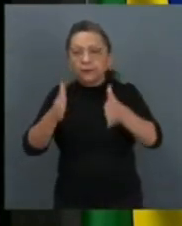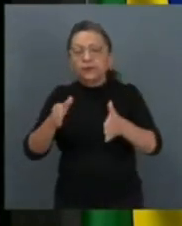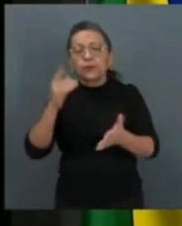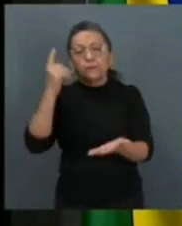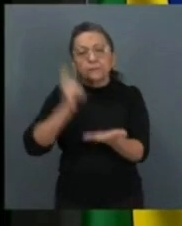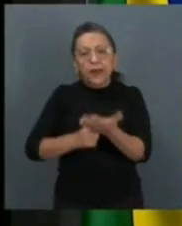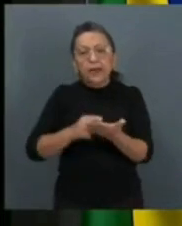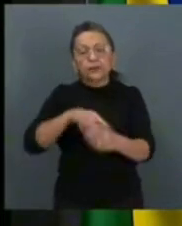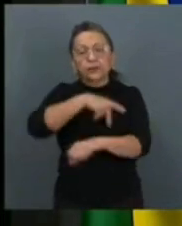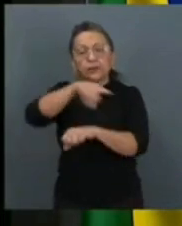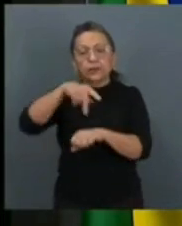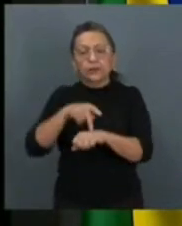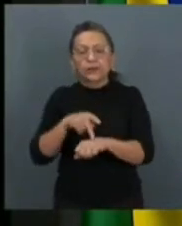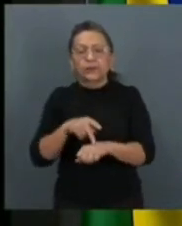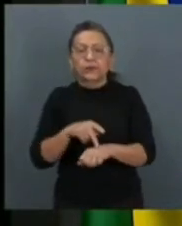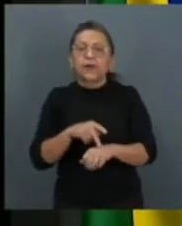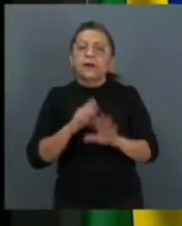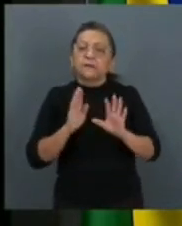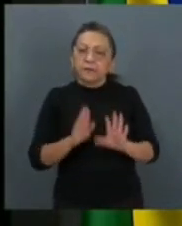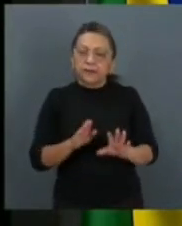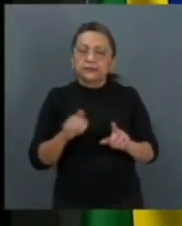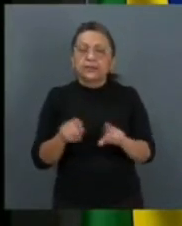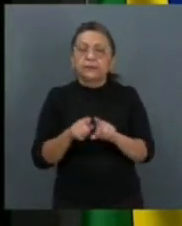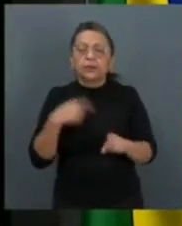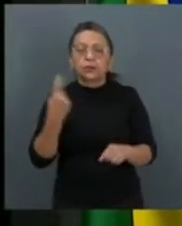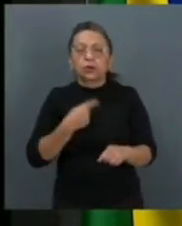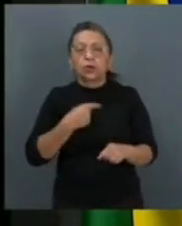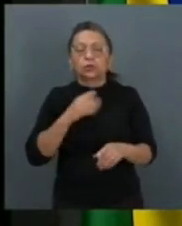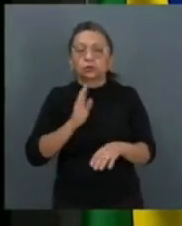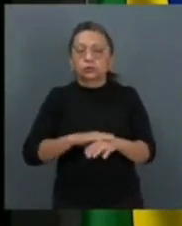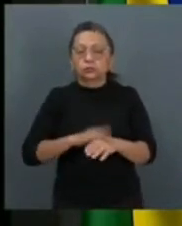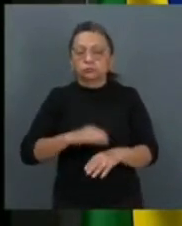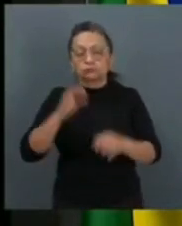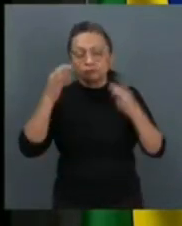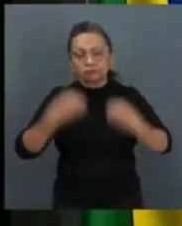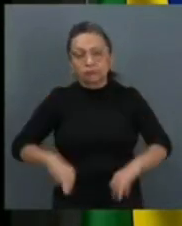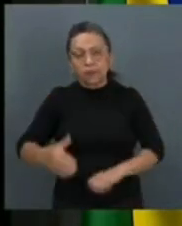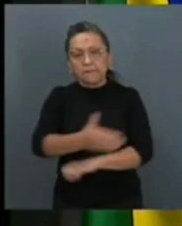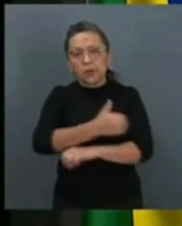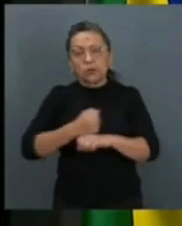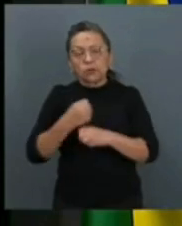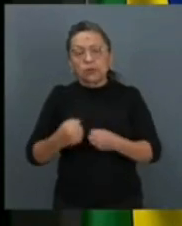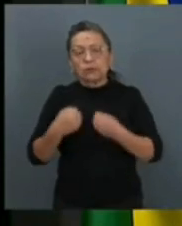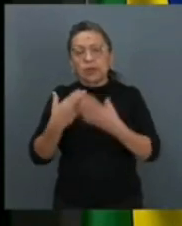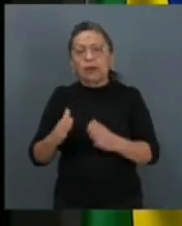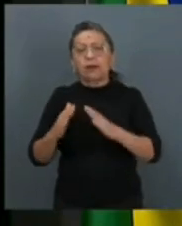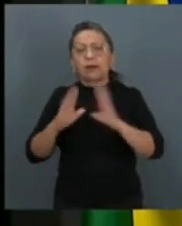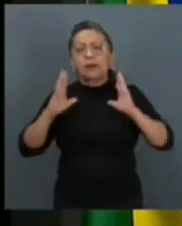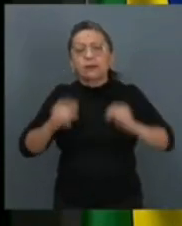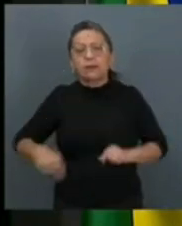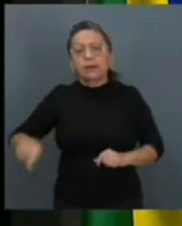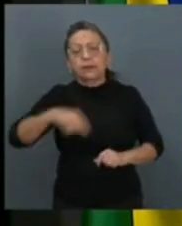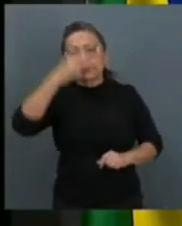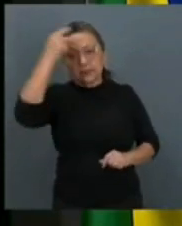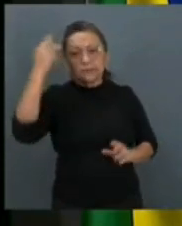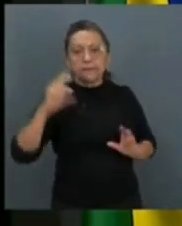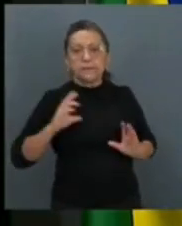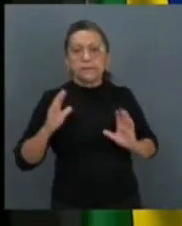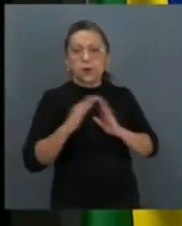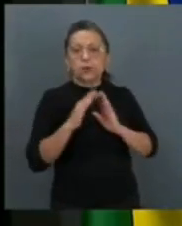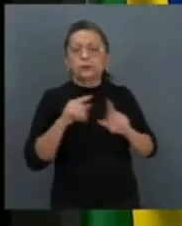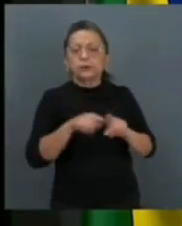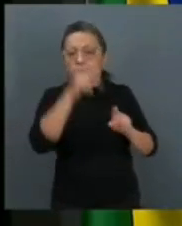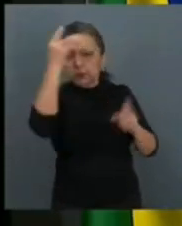pacto internacional, mas nosso dever moral de deixarmos a casa limpa para aqueles que nela